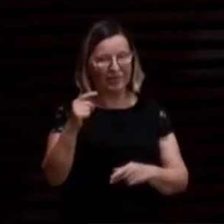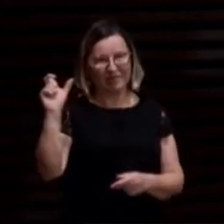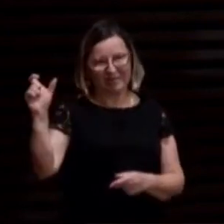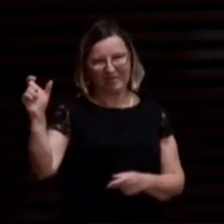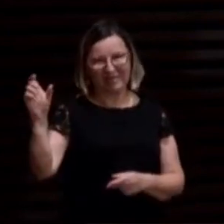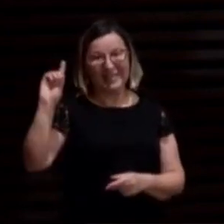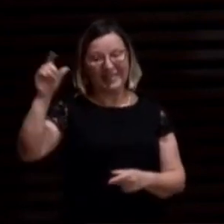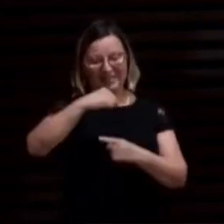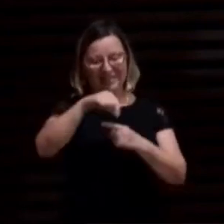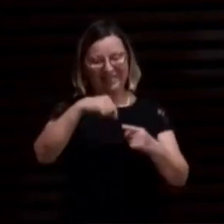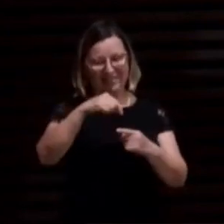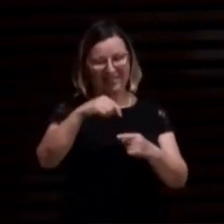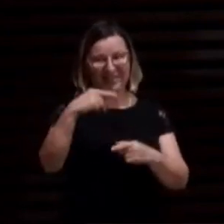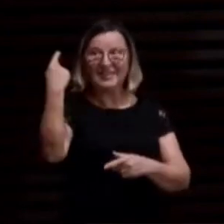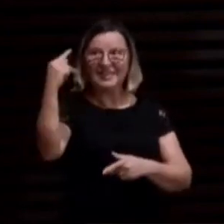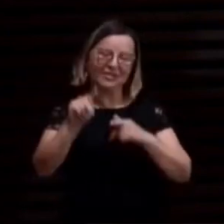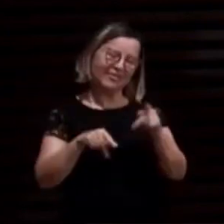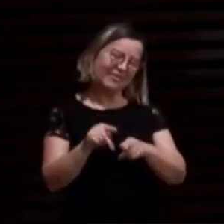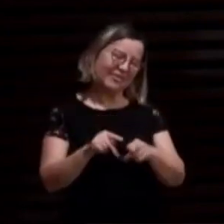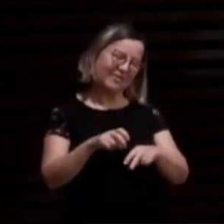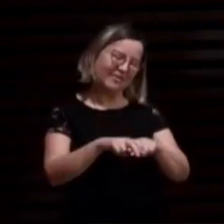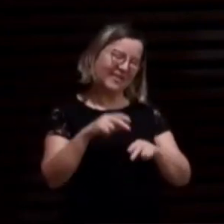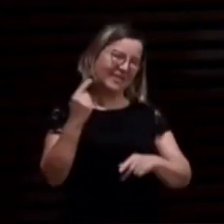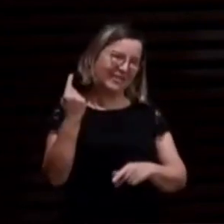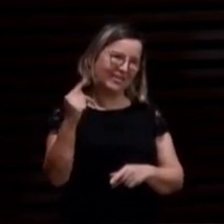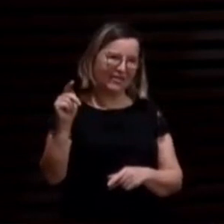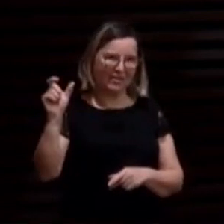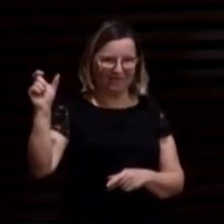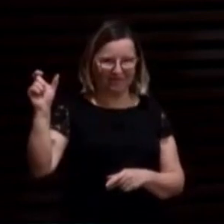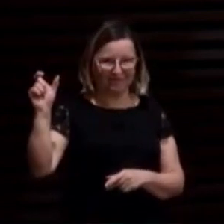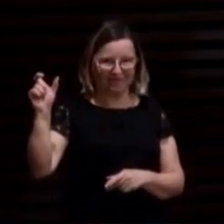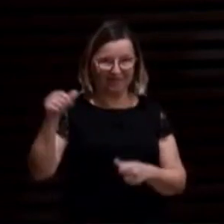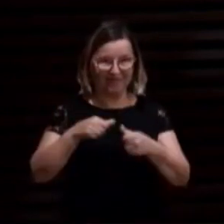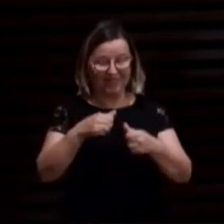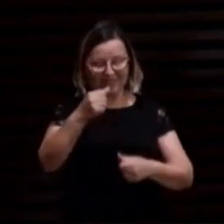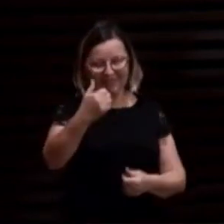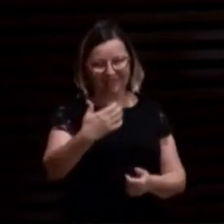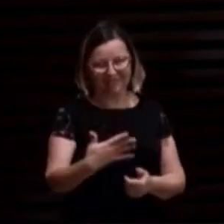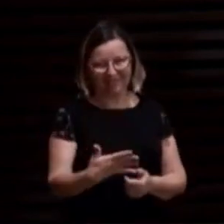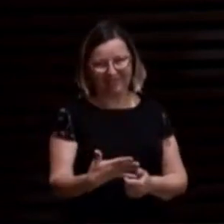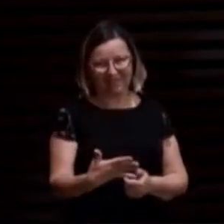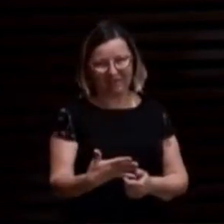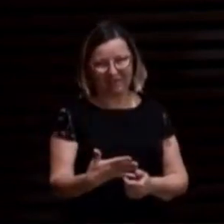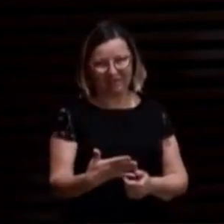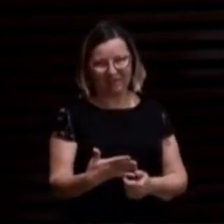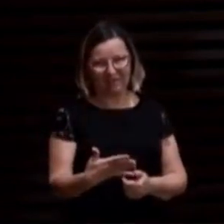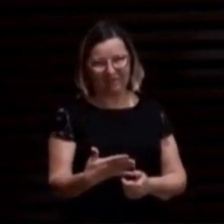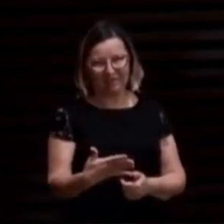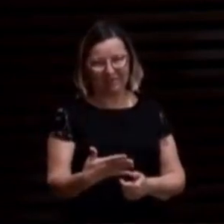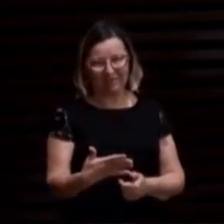E Deus santifica o seu povo pela sua palavra. Então esse é um assunto que não